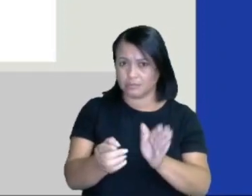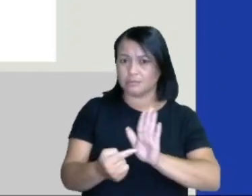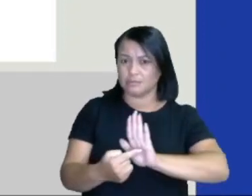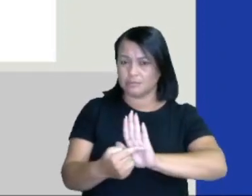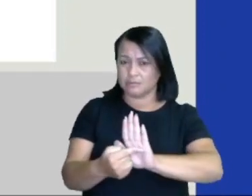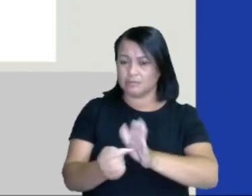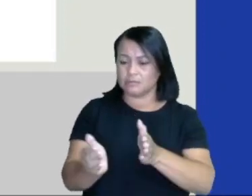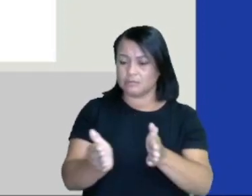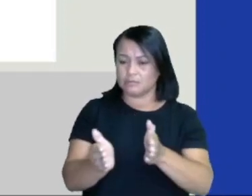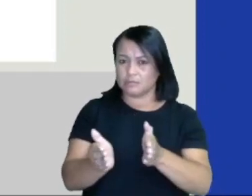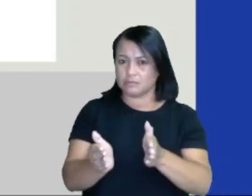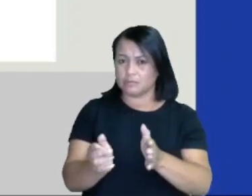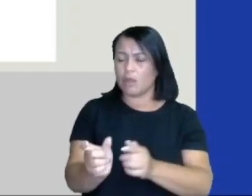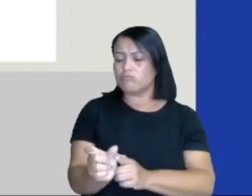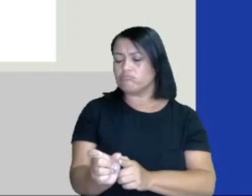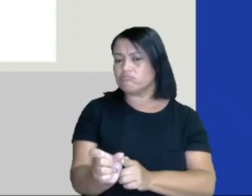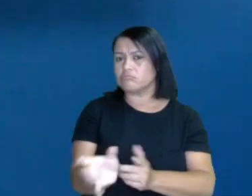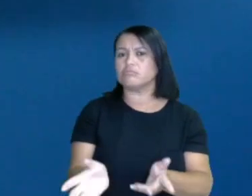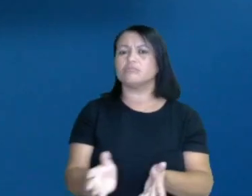Nessa distanciazinha.